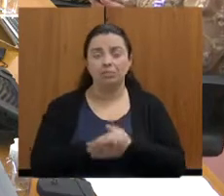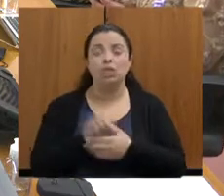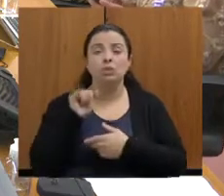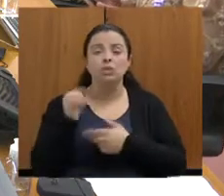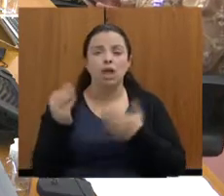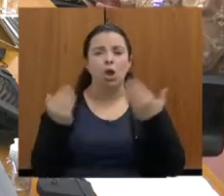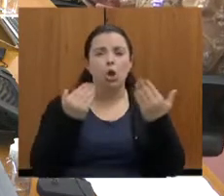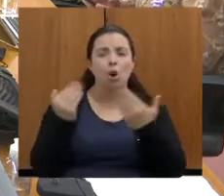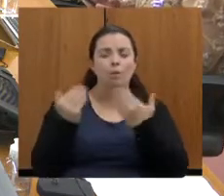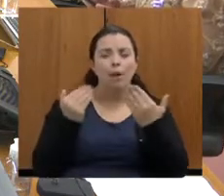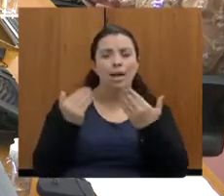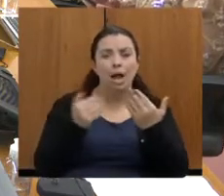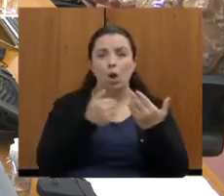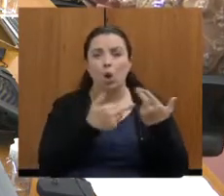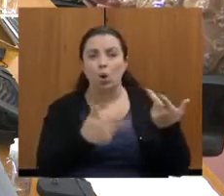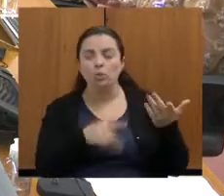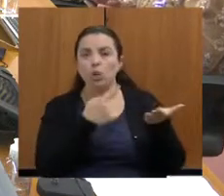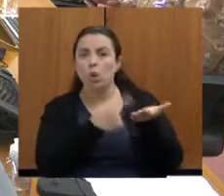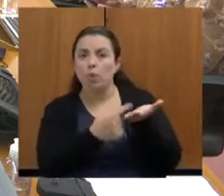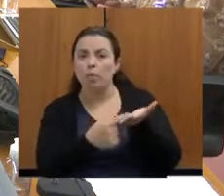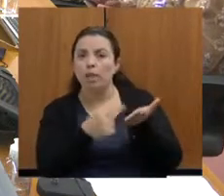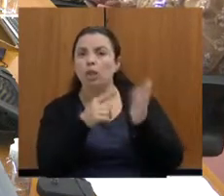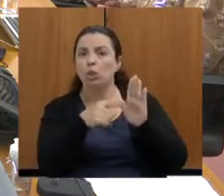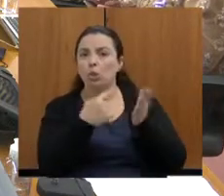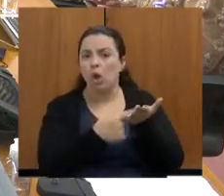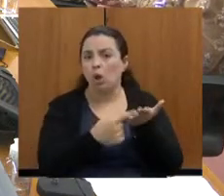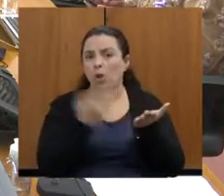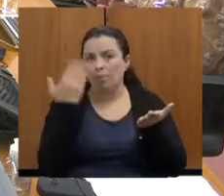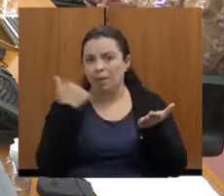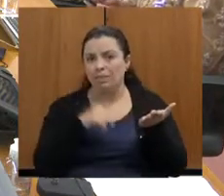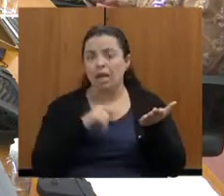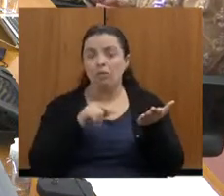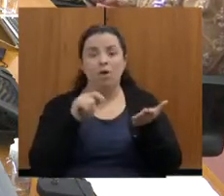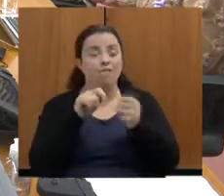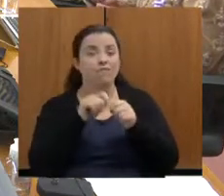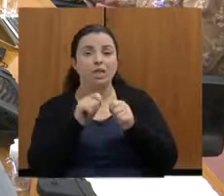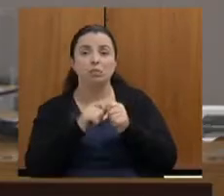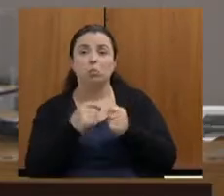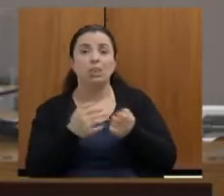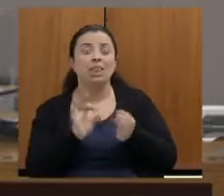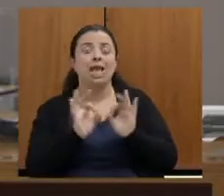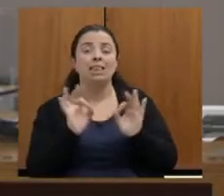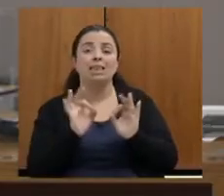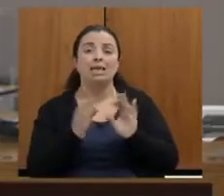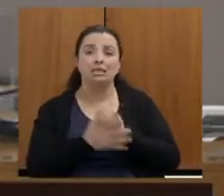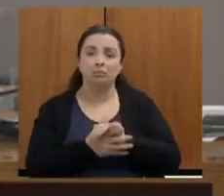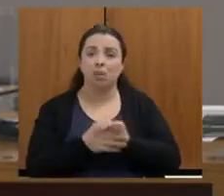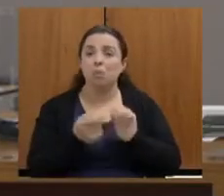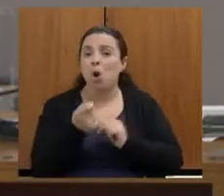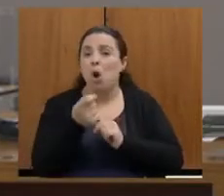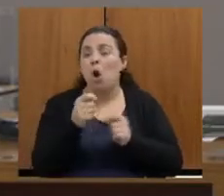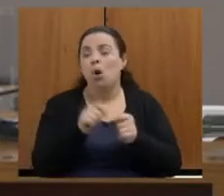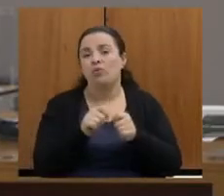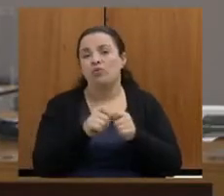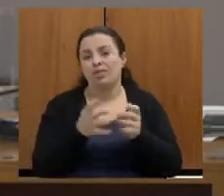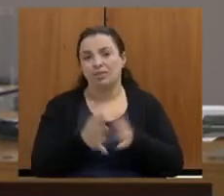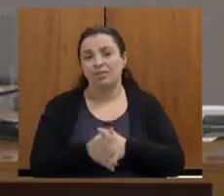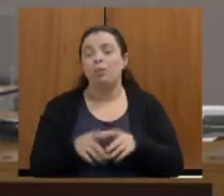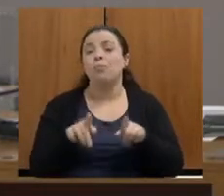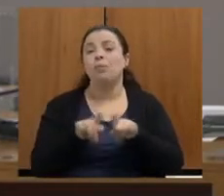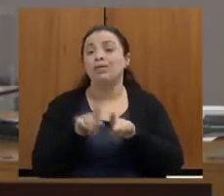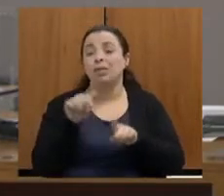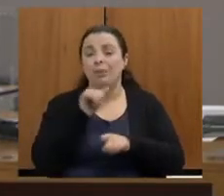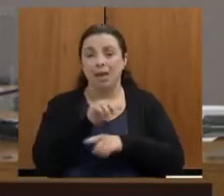nada daquilo que havia combinado e da renova é extremamente criticada pois bem então este o quadro que nós